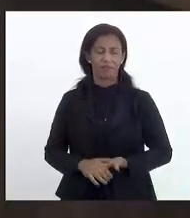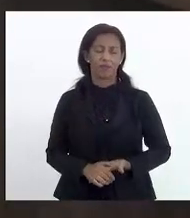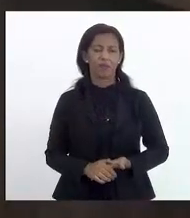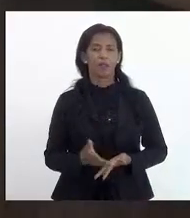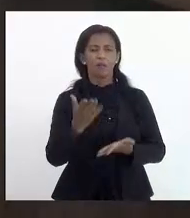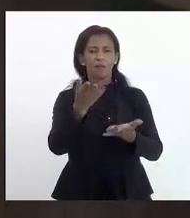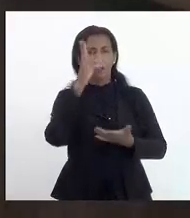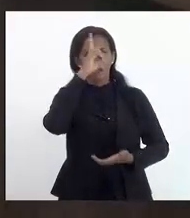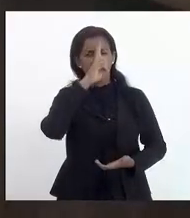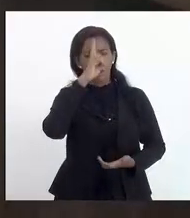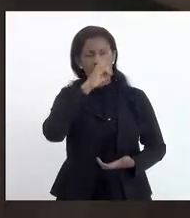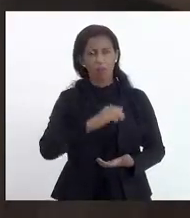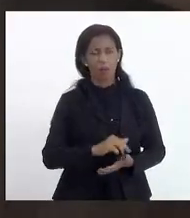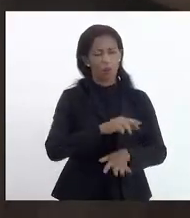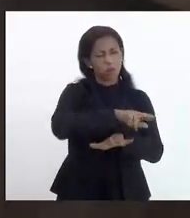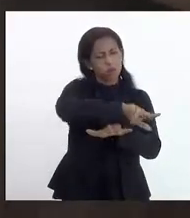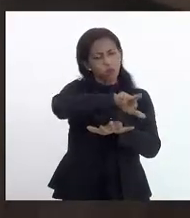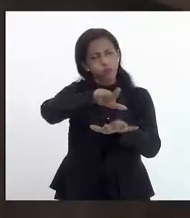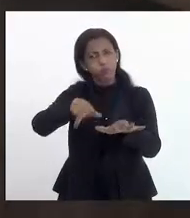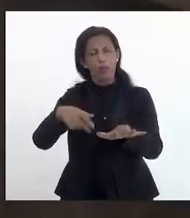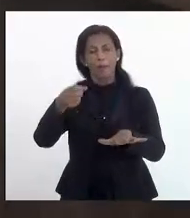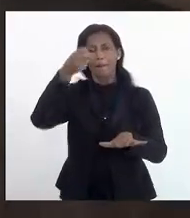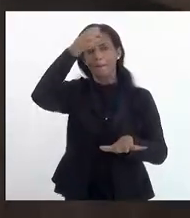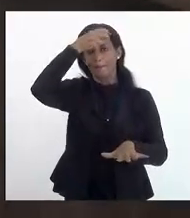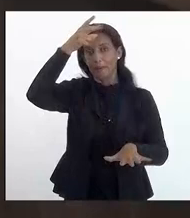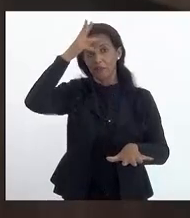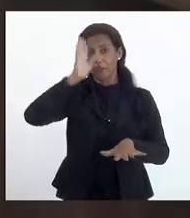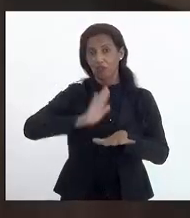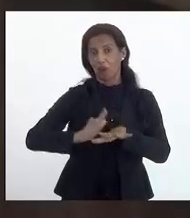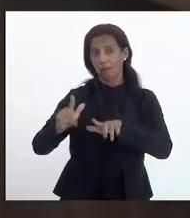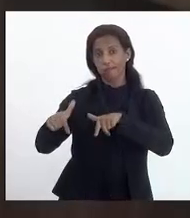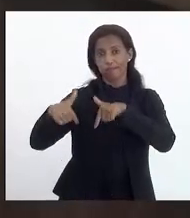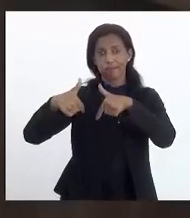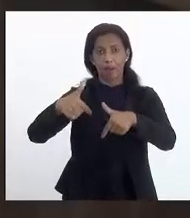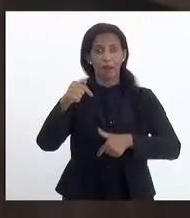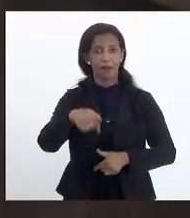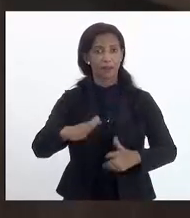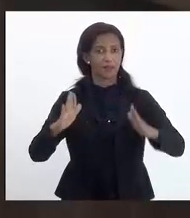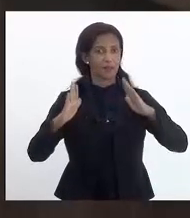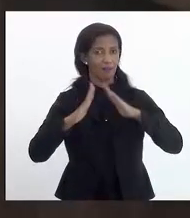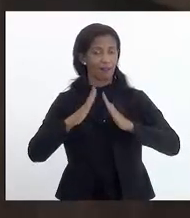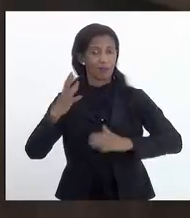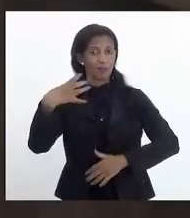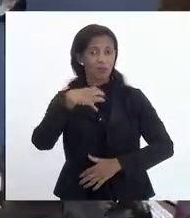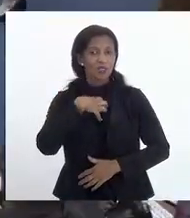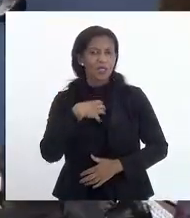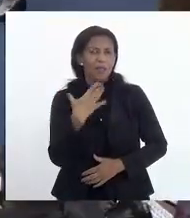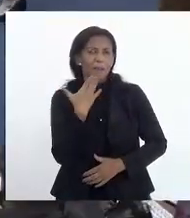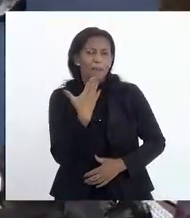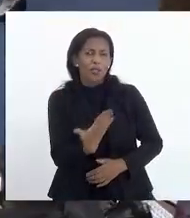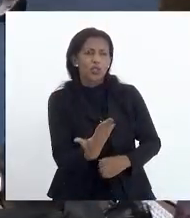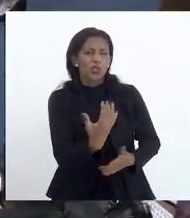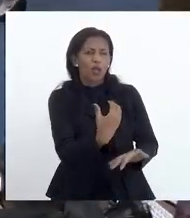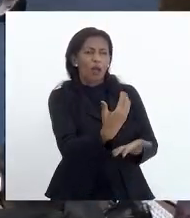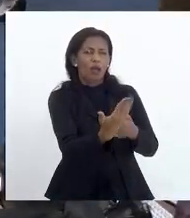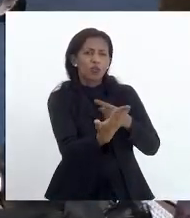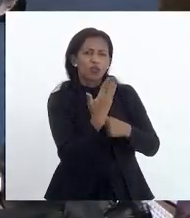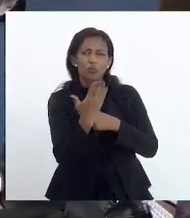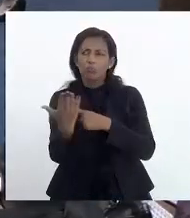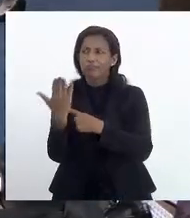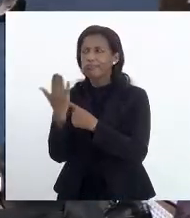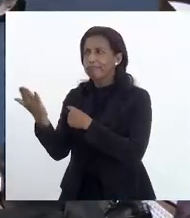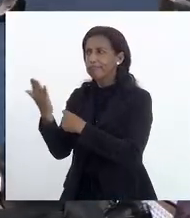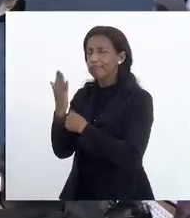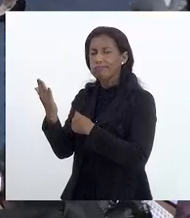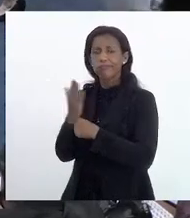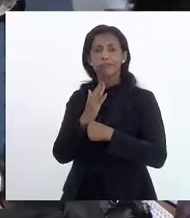se lembra que várias prefeituras acionaram essa casa no sentido de pedir um reforço financeiro para